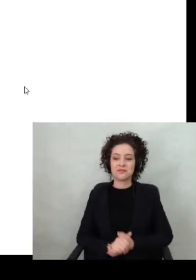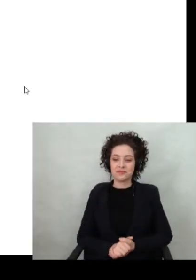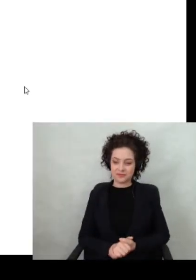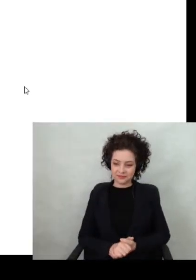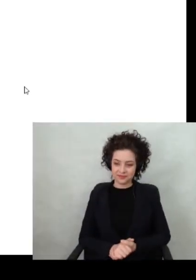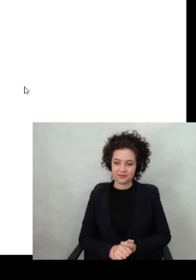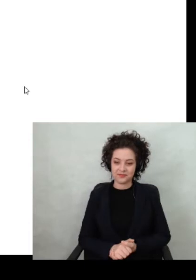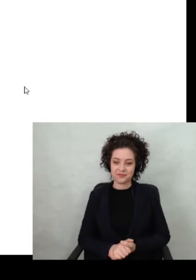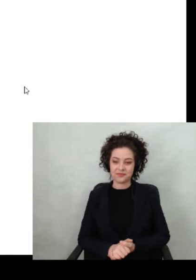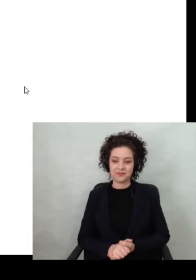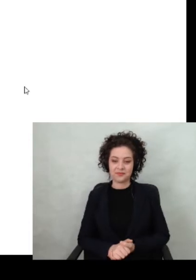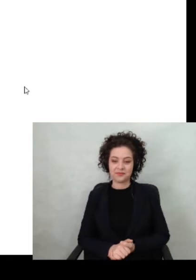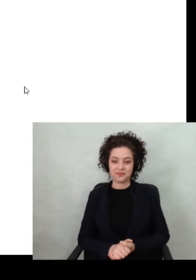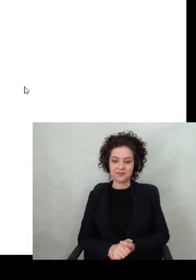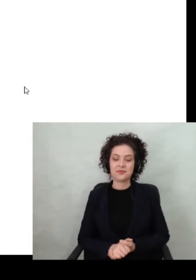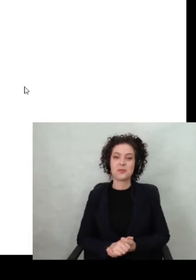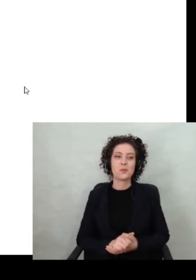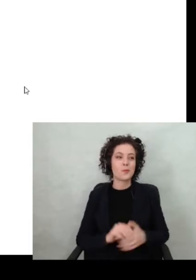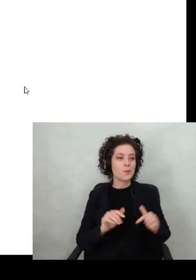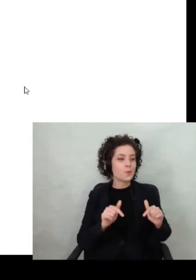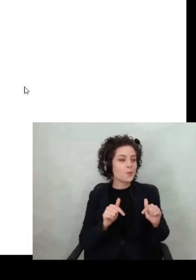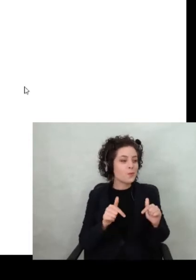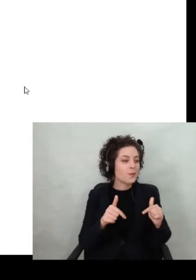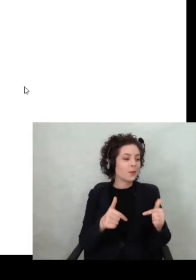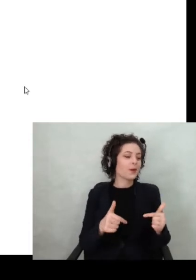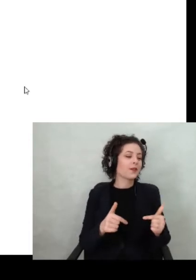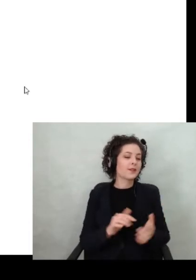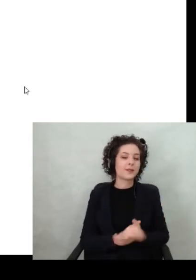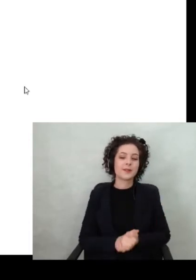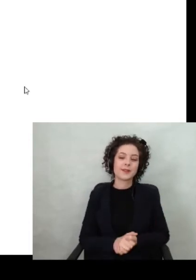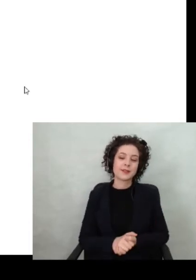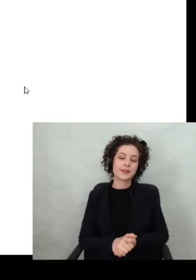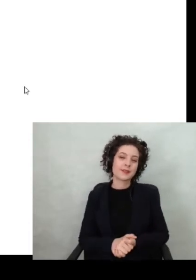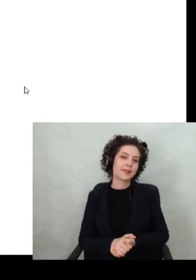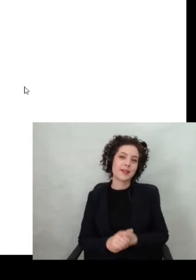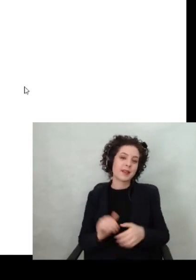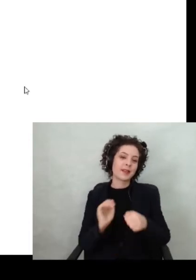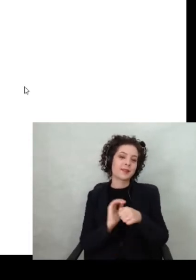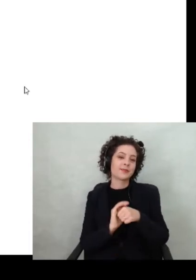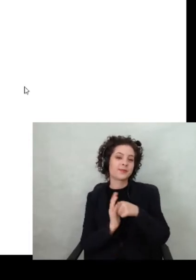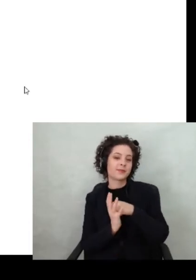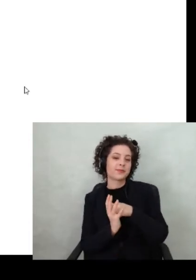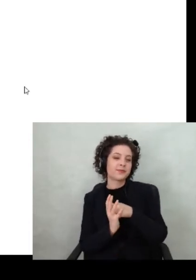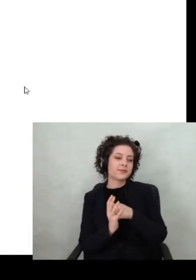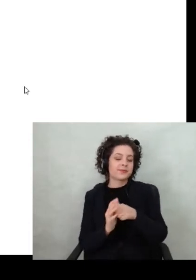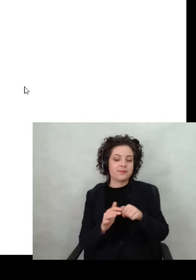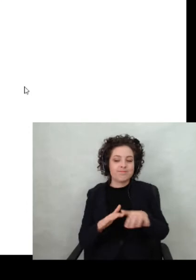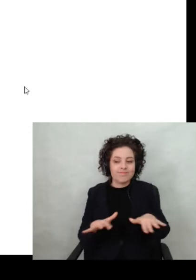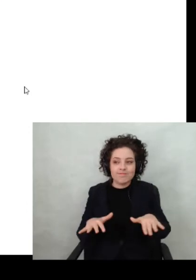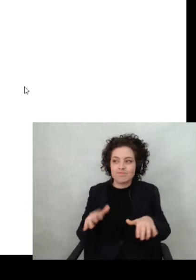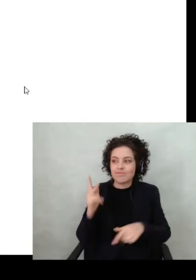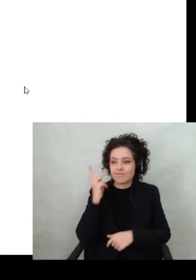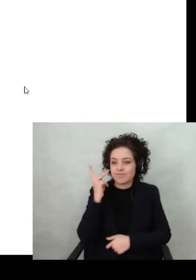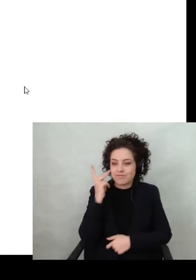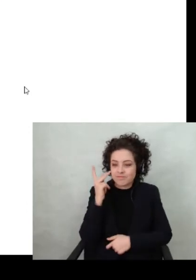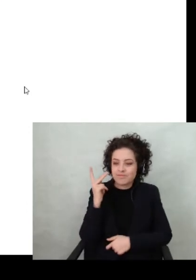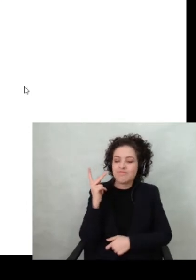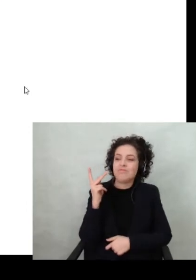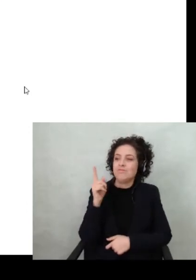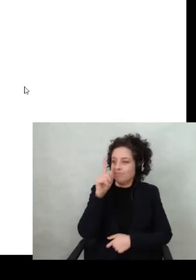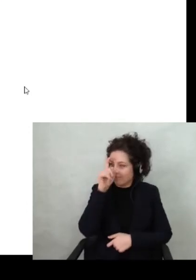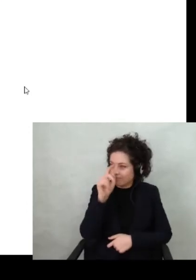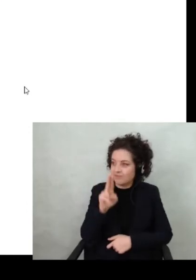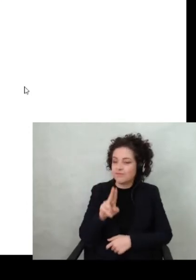no enfrentamento dessa pandemia no Hospital São Paulo, na Escola Paulista de Medicina e na Unifesp.